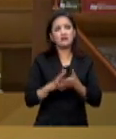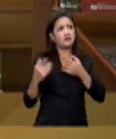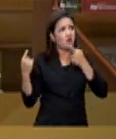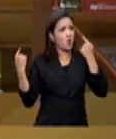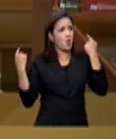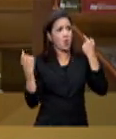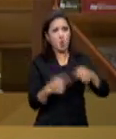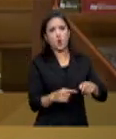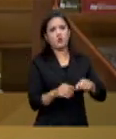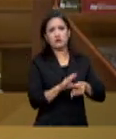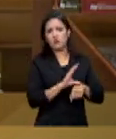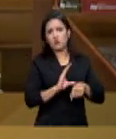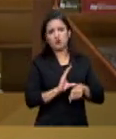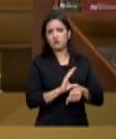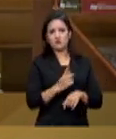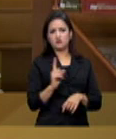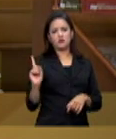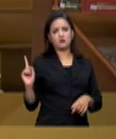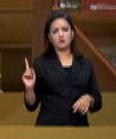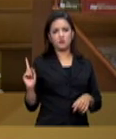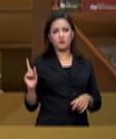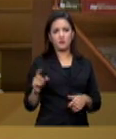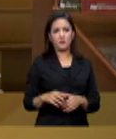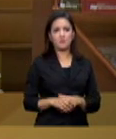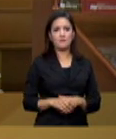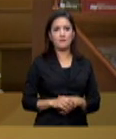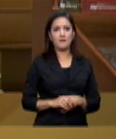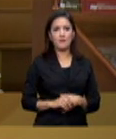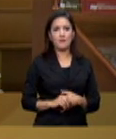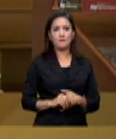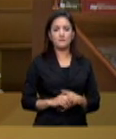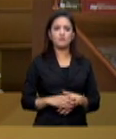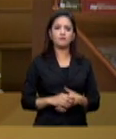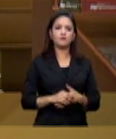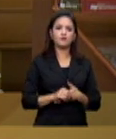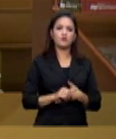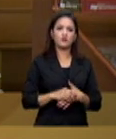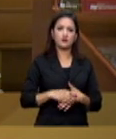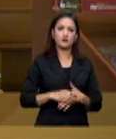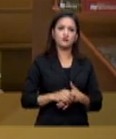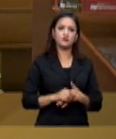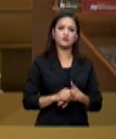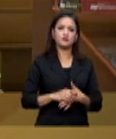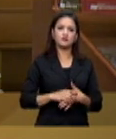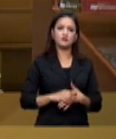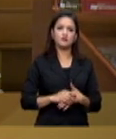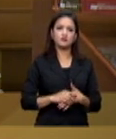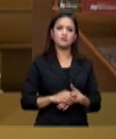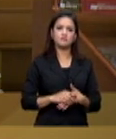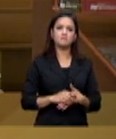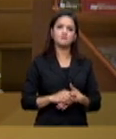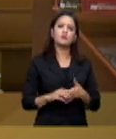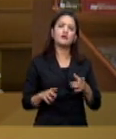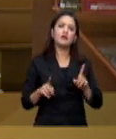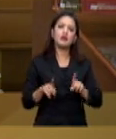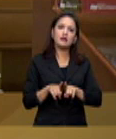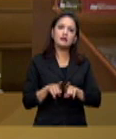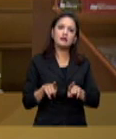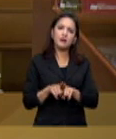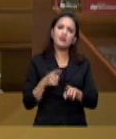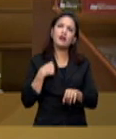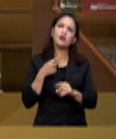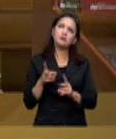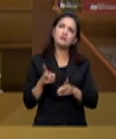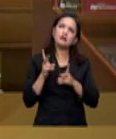direta ao que dispõe a nossa Carta Magna. E me sensibilizei, sobretudo, com uma observação do ministro